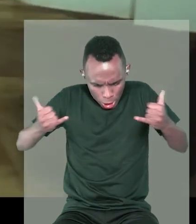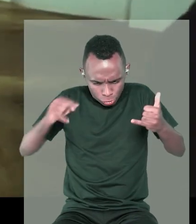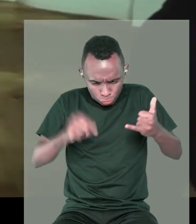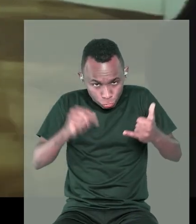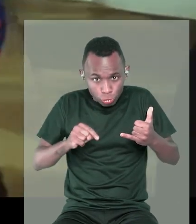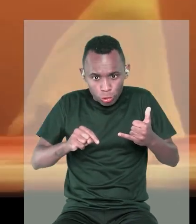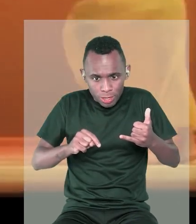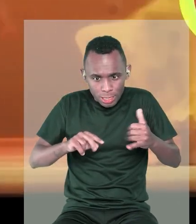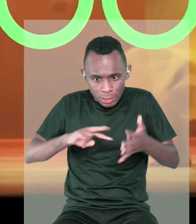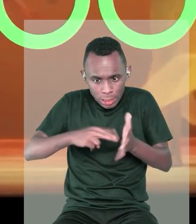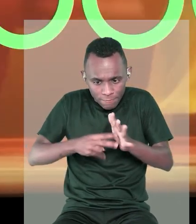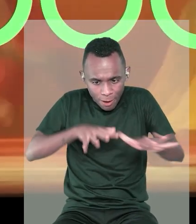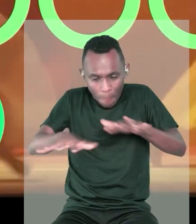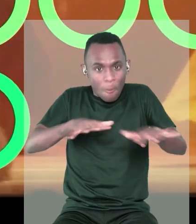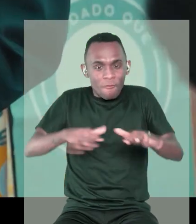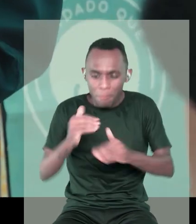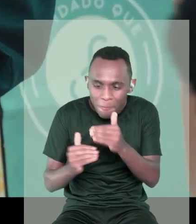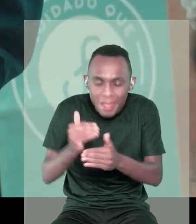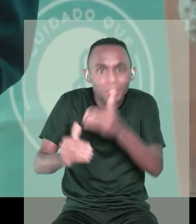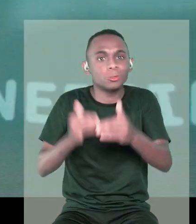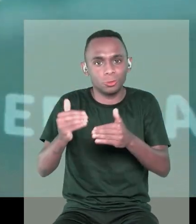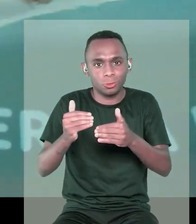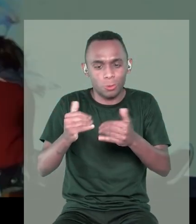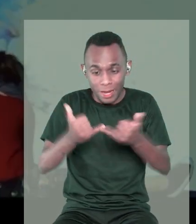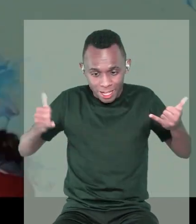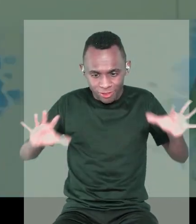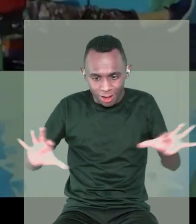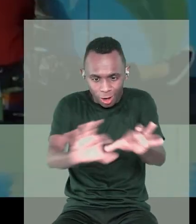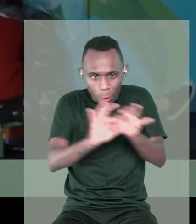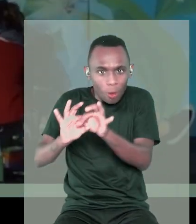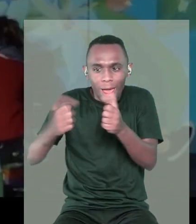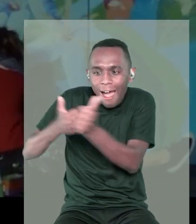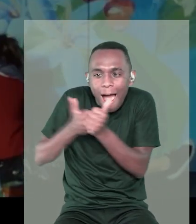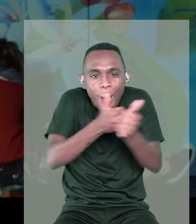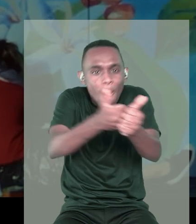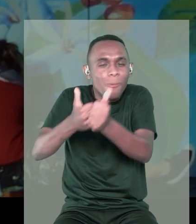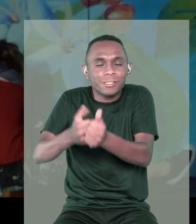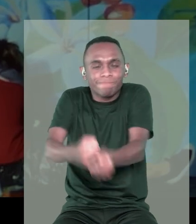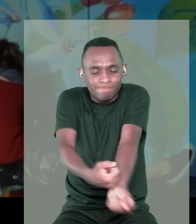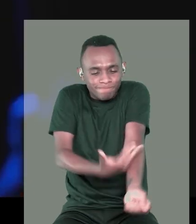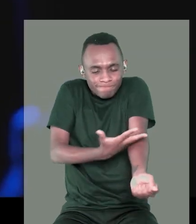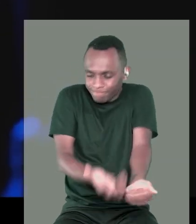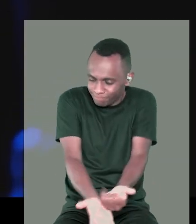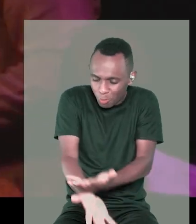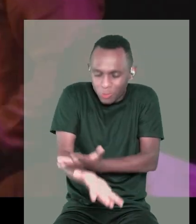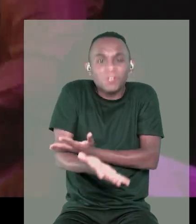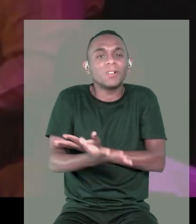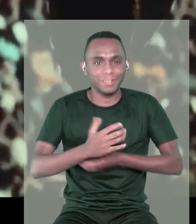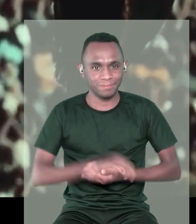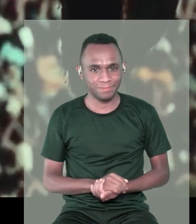energia que gera movimento, energia que conecta, aproxima, emociona,